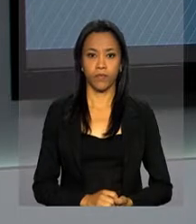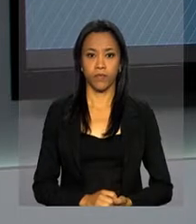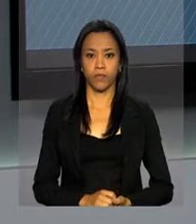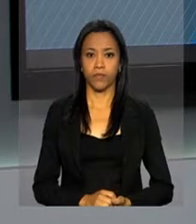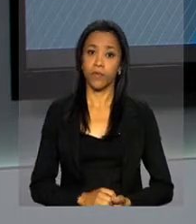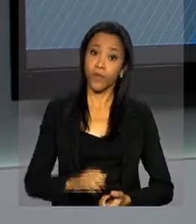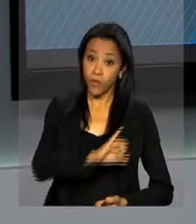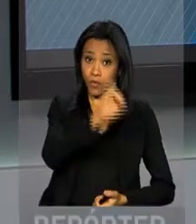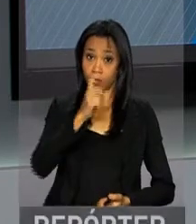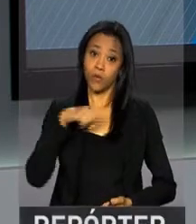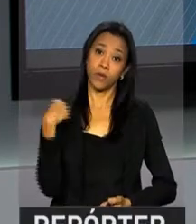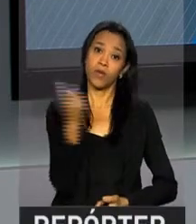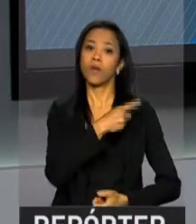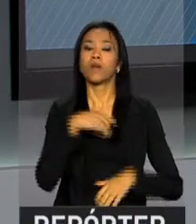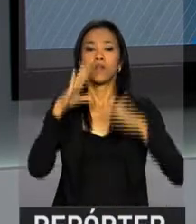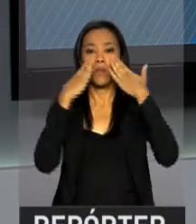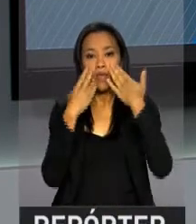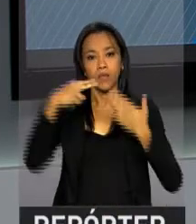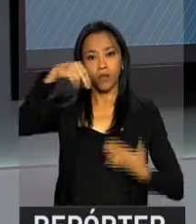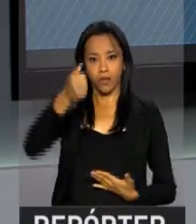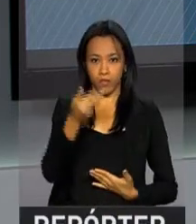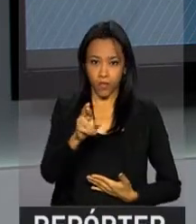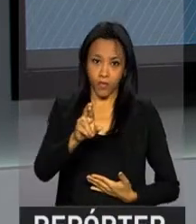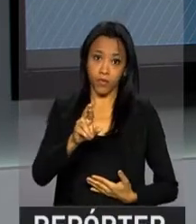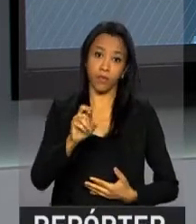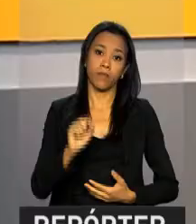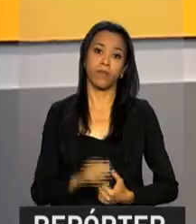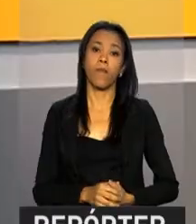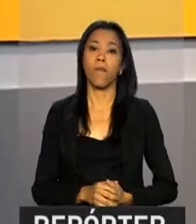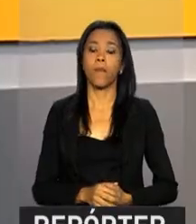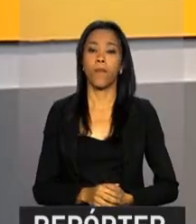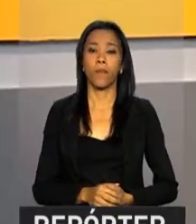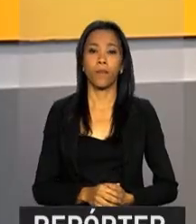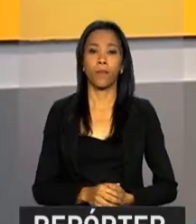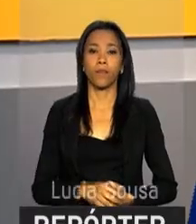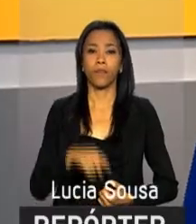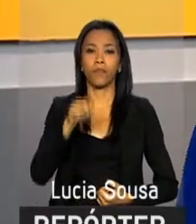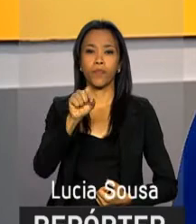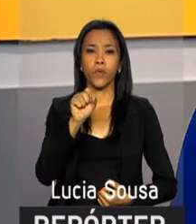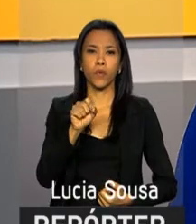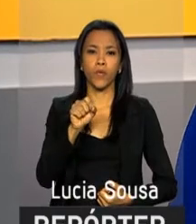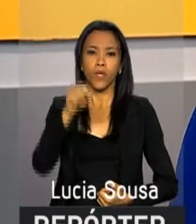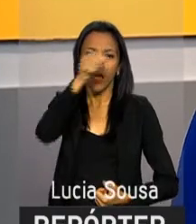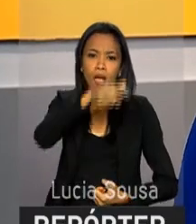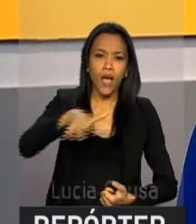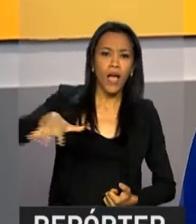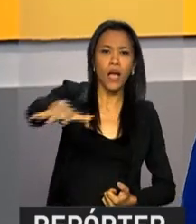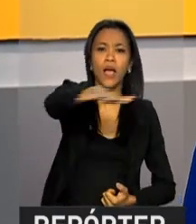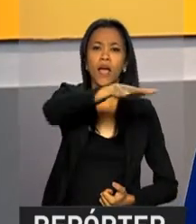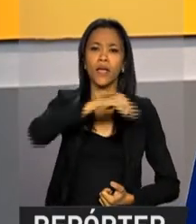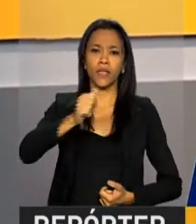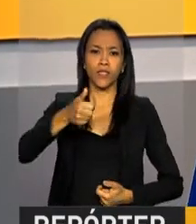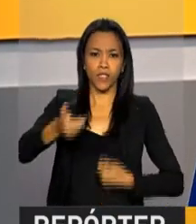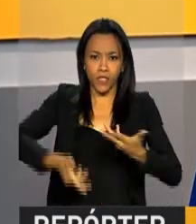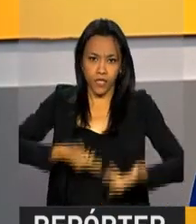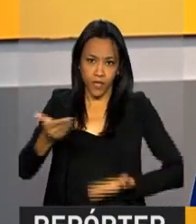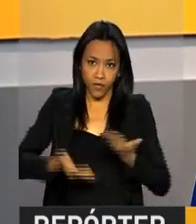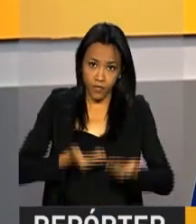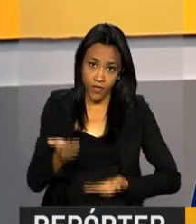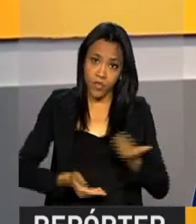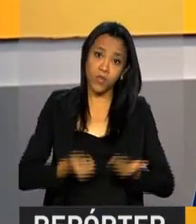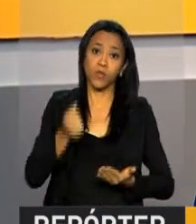olá estamos de volta com o repórter nbr o volume do setor de serviços do país avançou